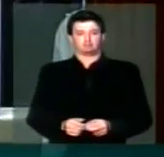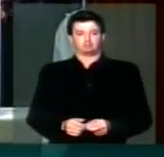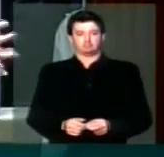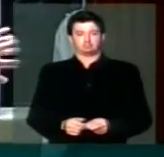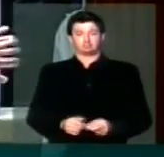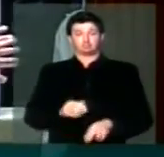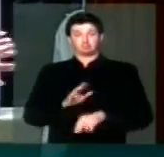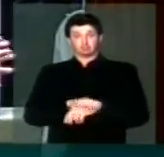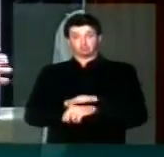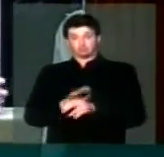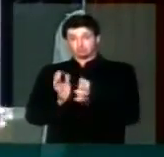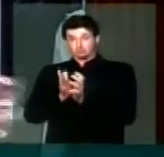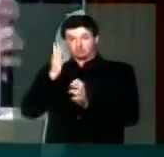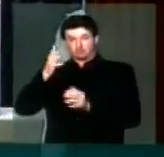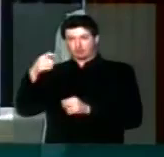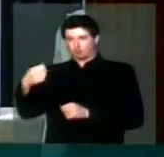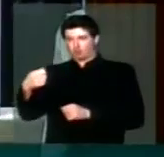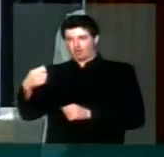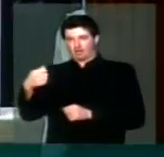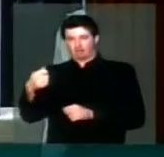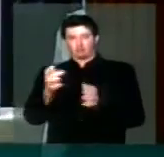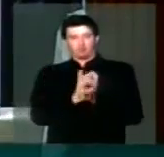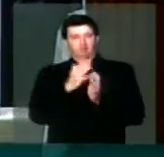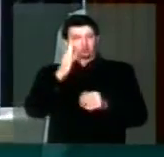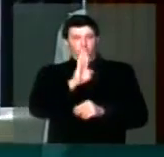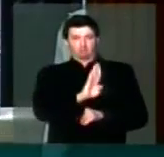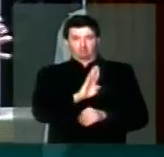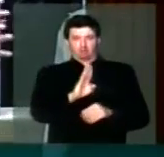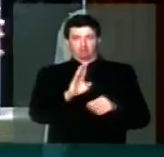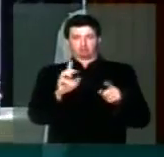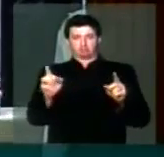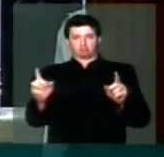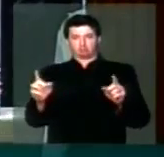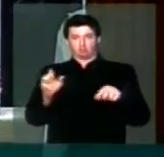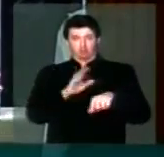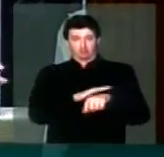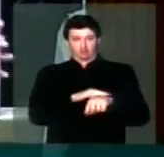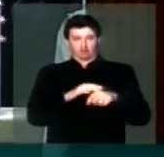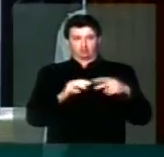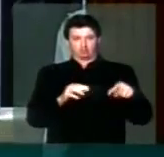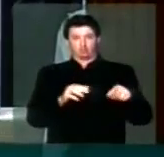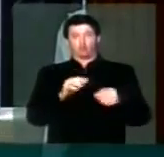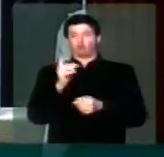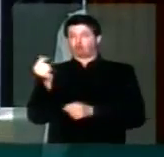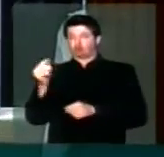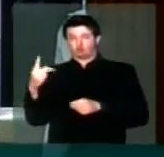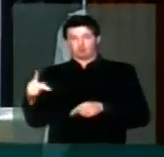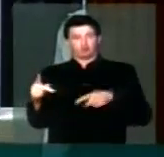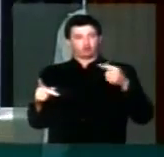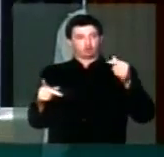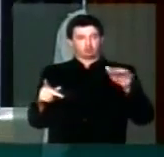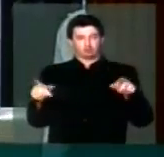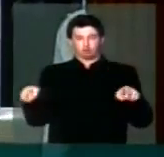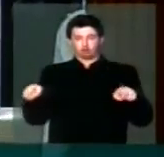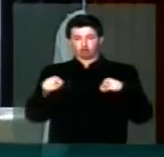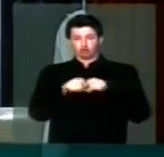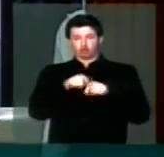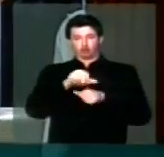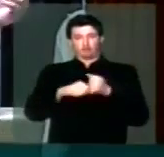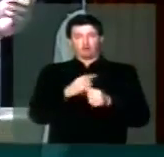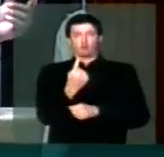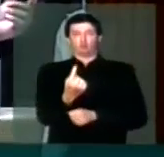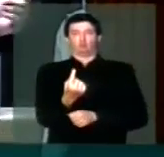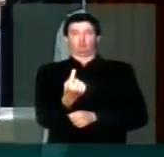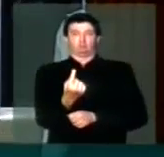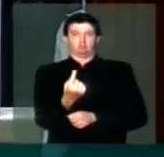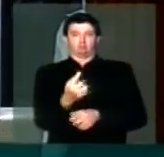seja, o tempo do partido A com o tempo do partido B, o fundo partidário do A com o B se somam.